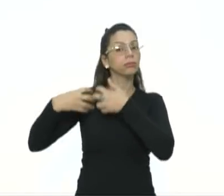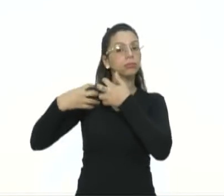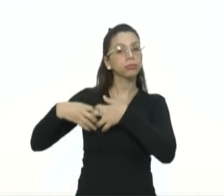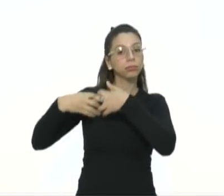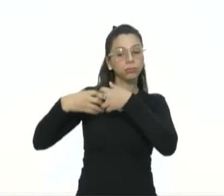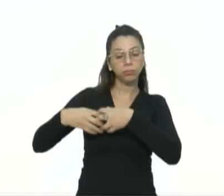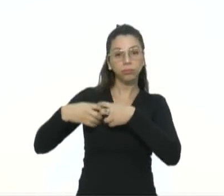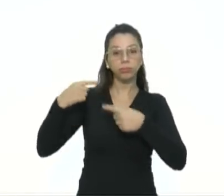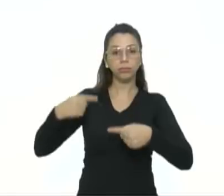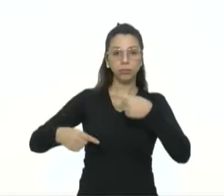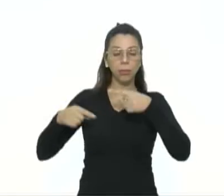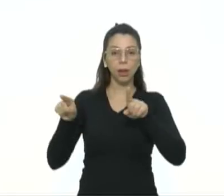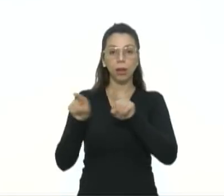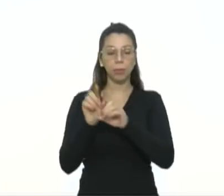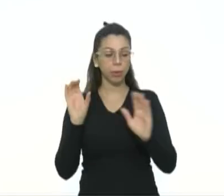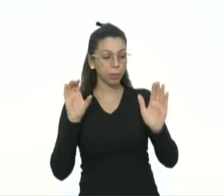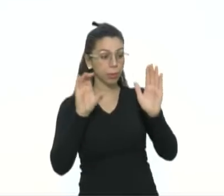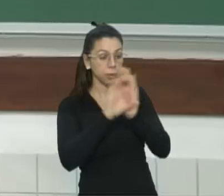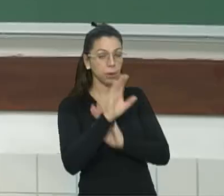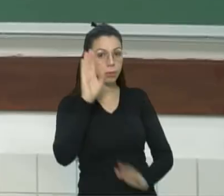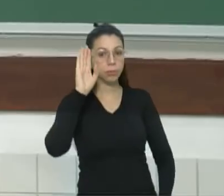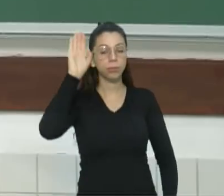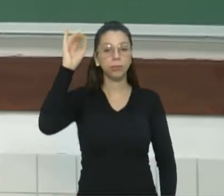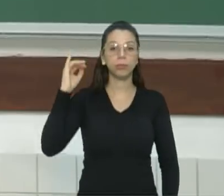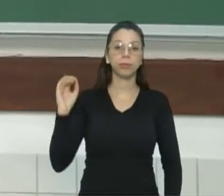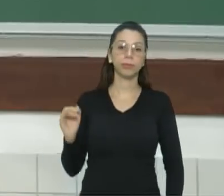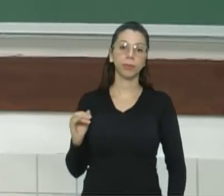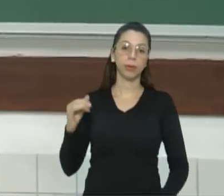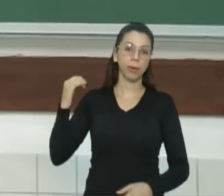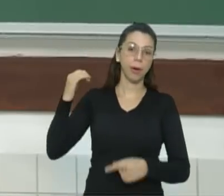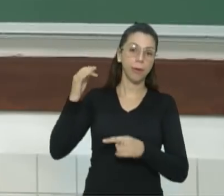conceitos pertinentes à filosofia política.